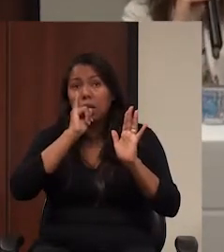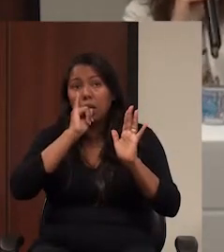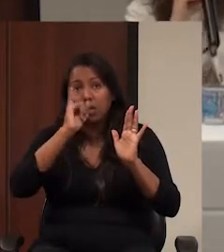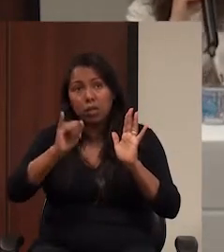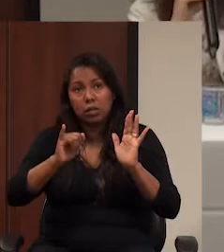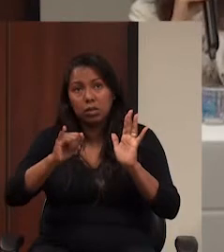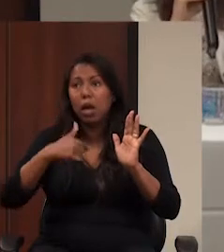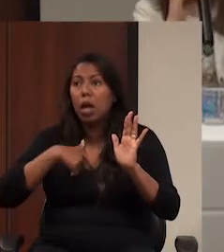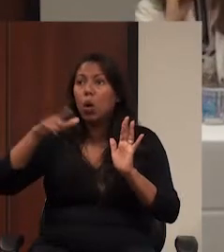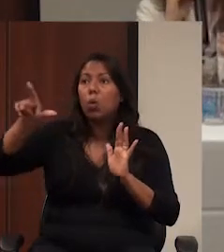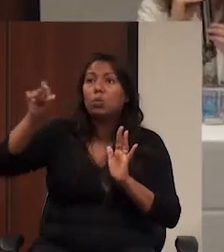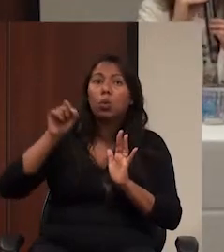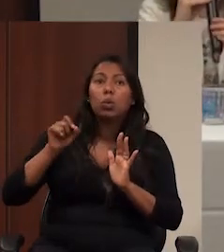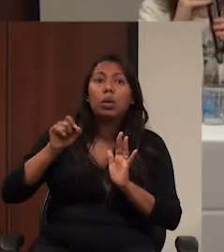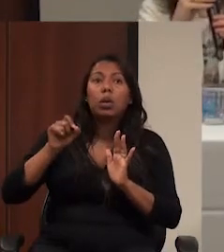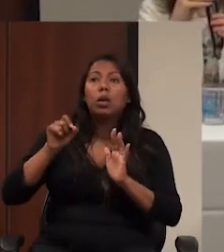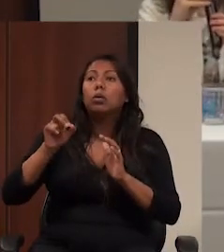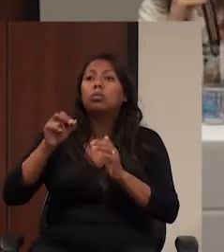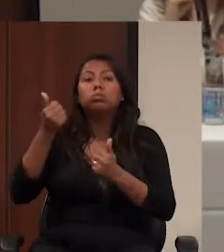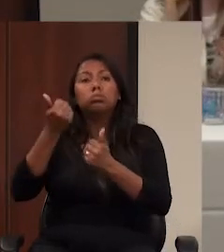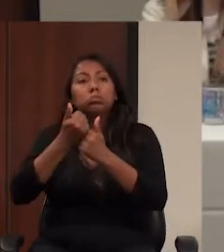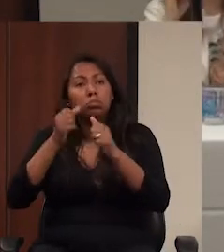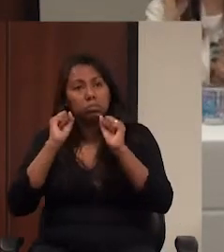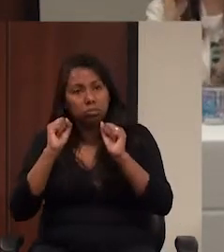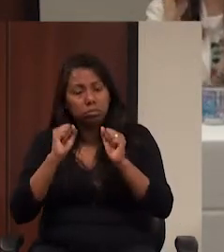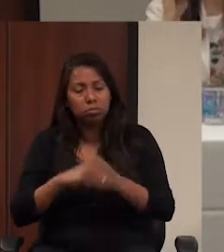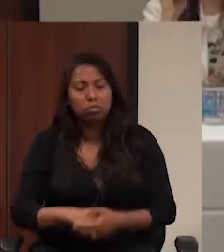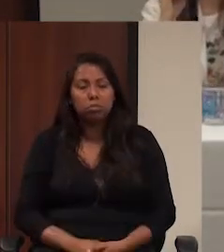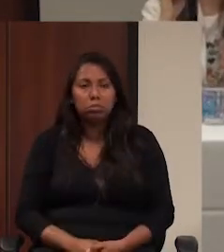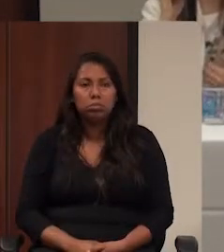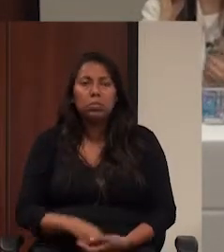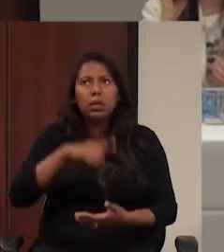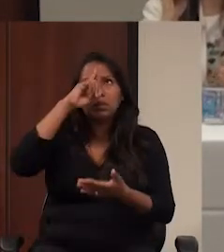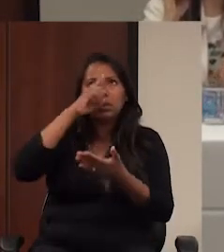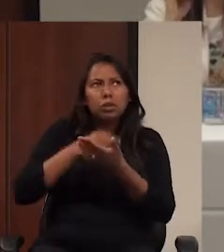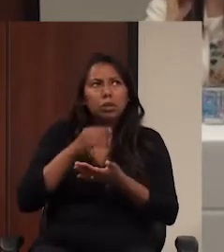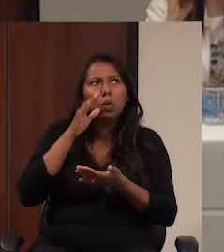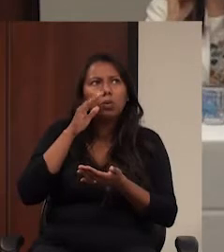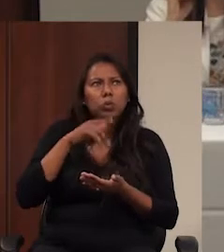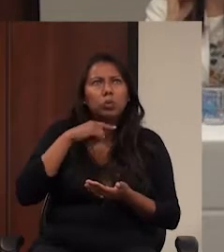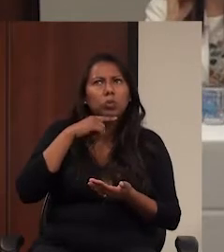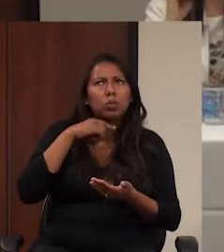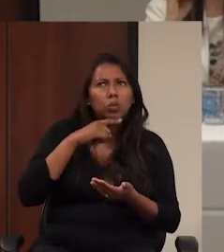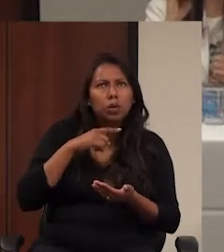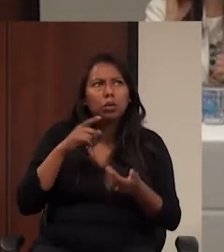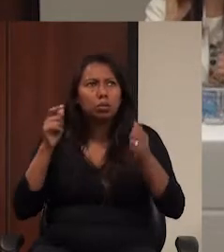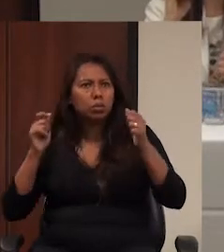eleito, de poder ter esse apoio. Ao decidir se um adulto é incapaz de fazer um acordo de